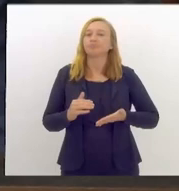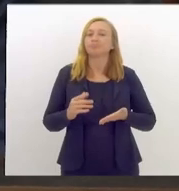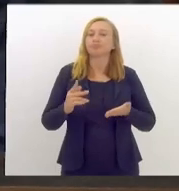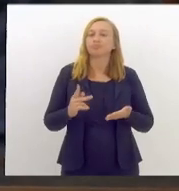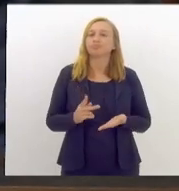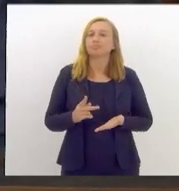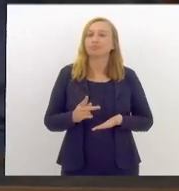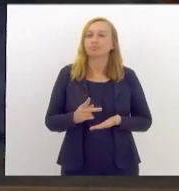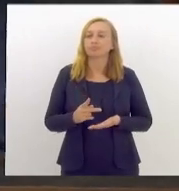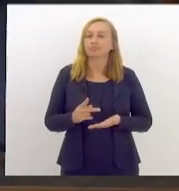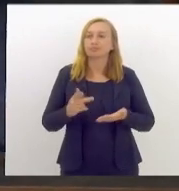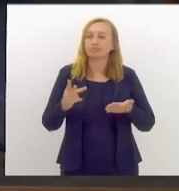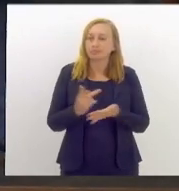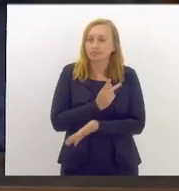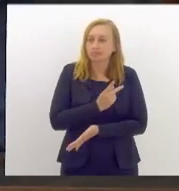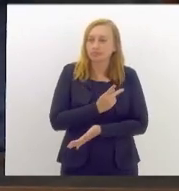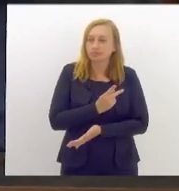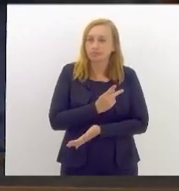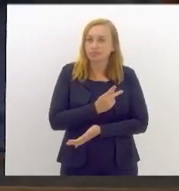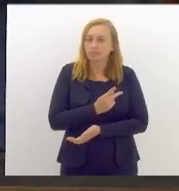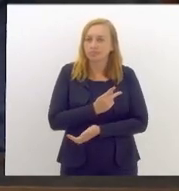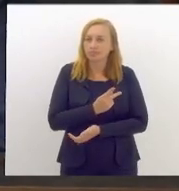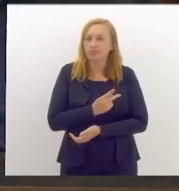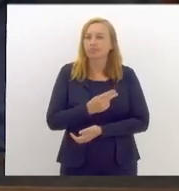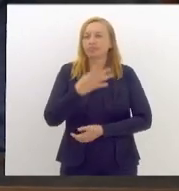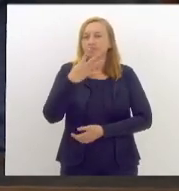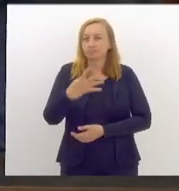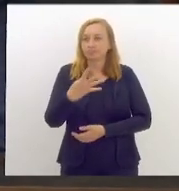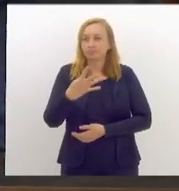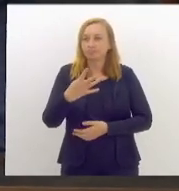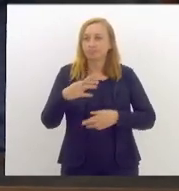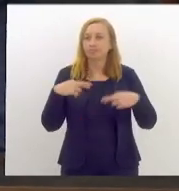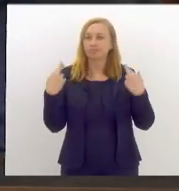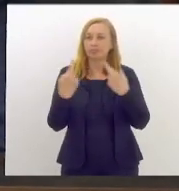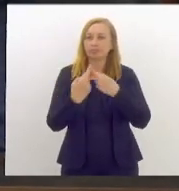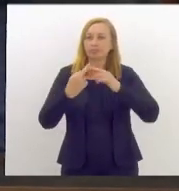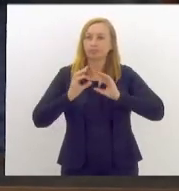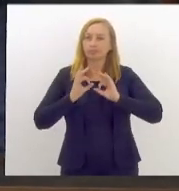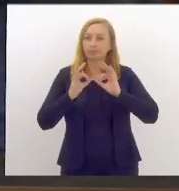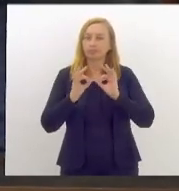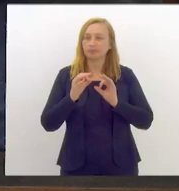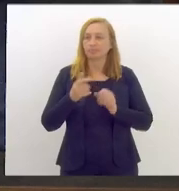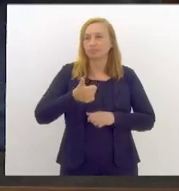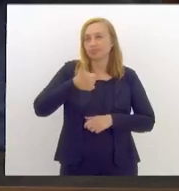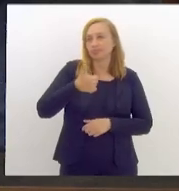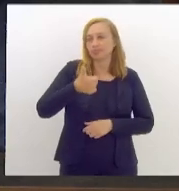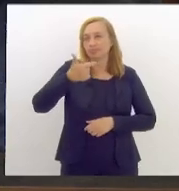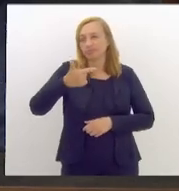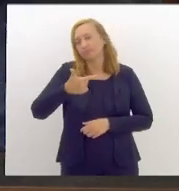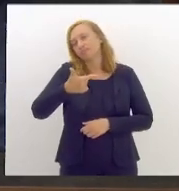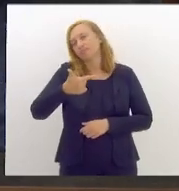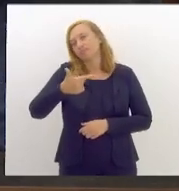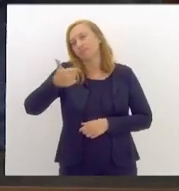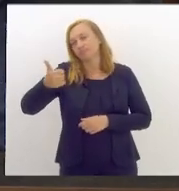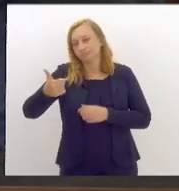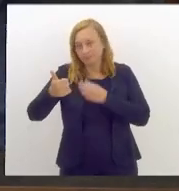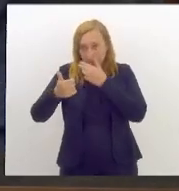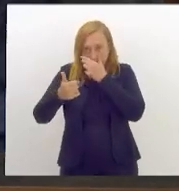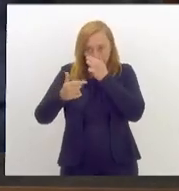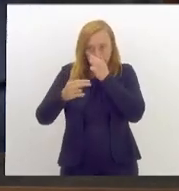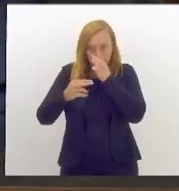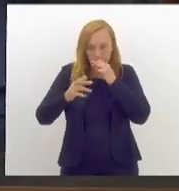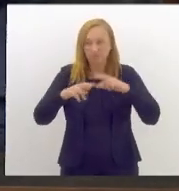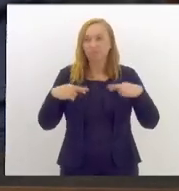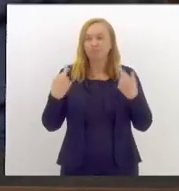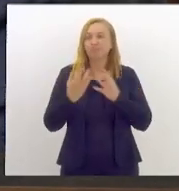com exatidão o ocorrido na quarta sessão Legislativa da 12ª legislatura